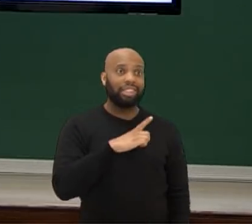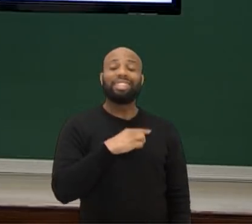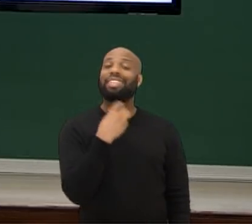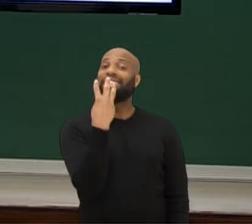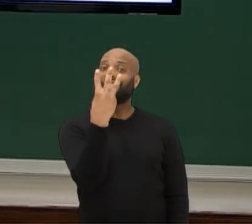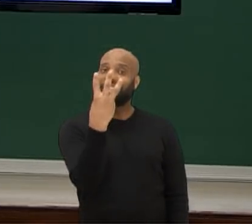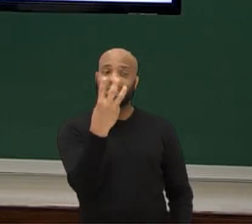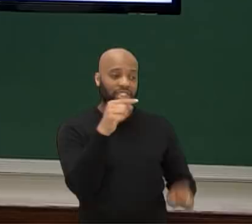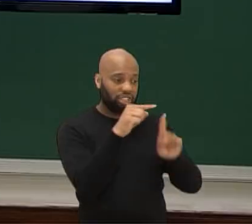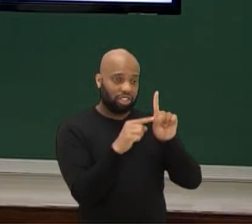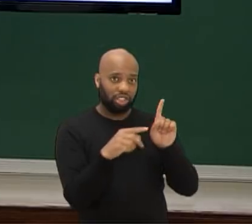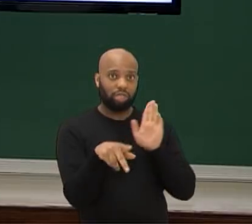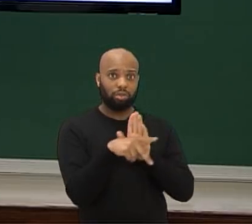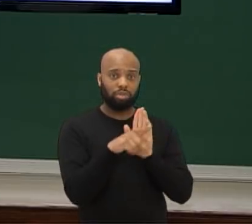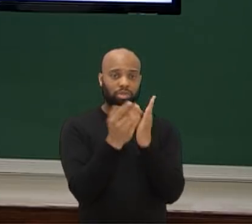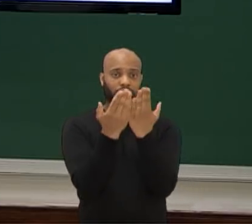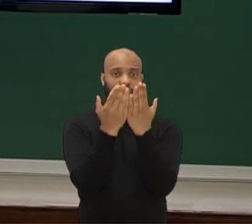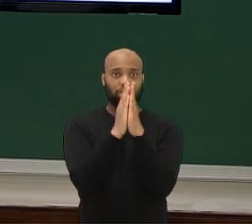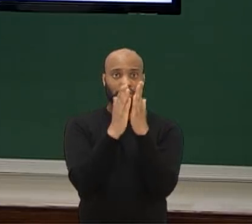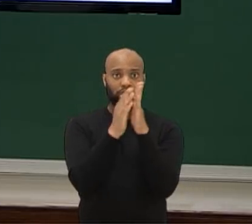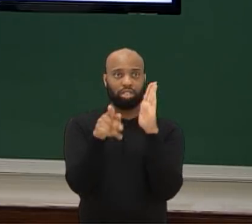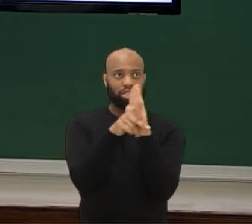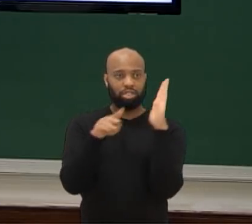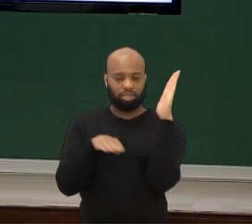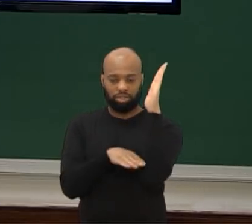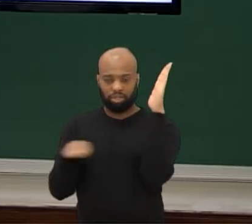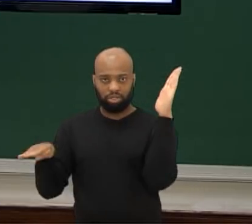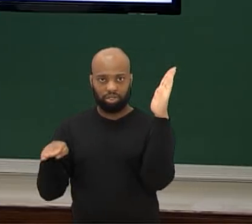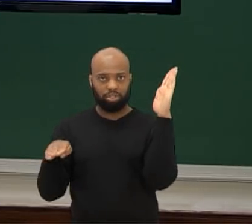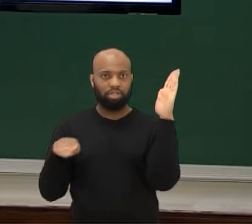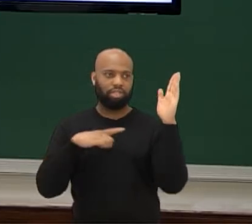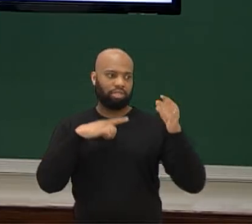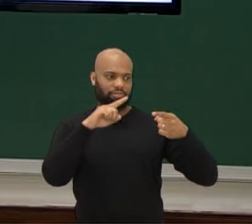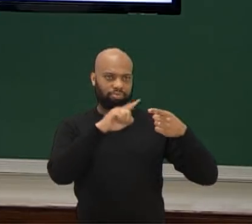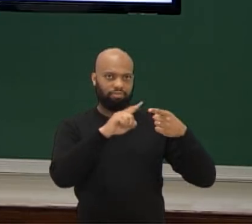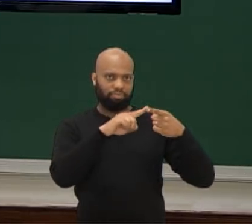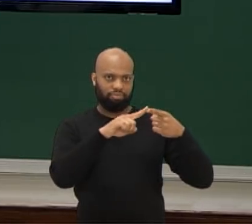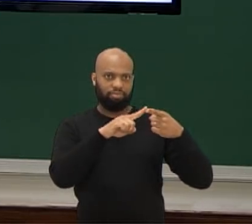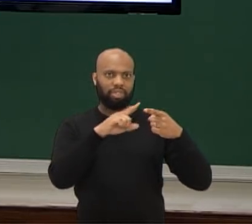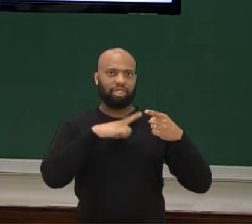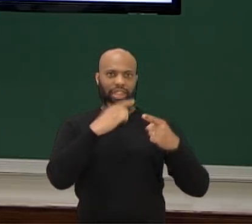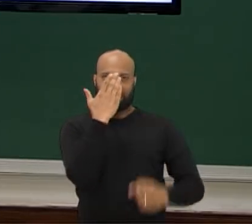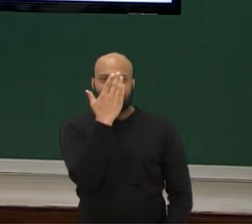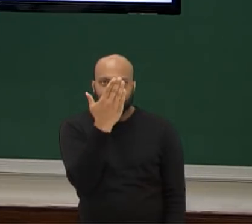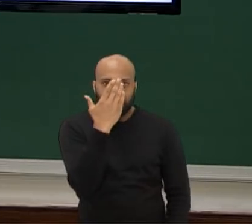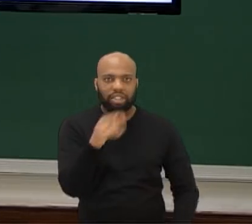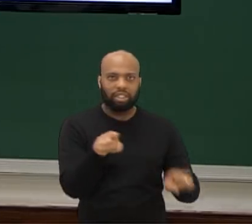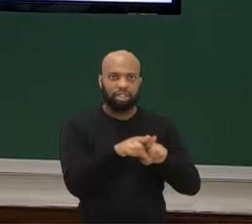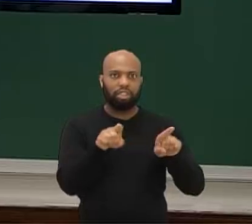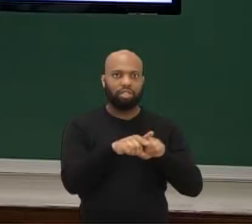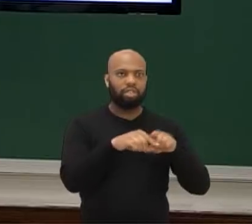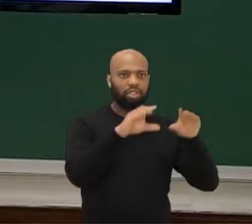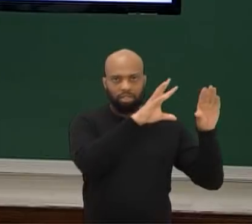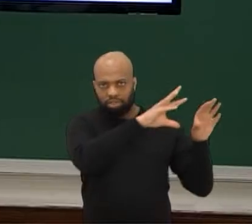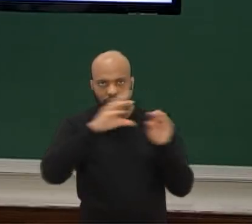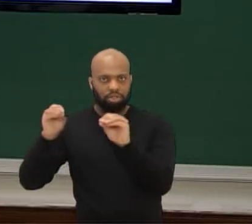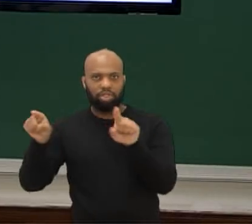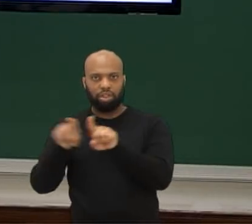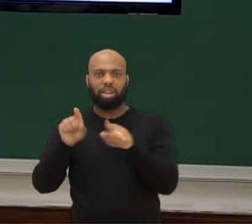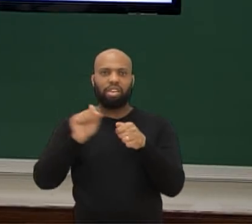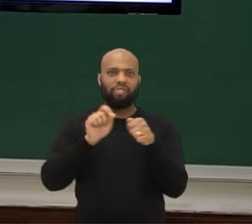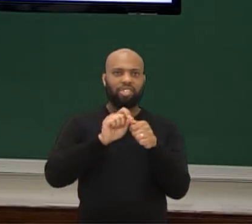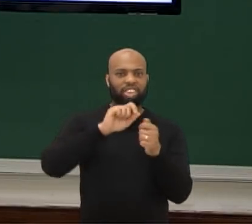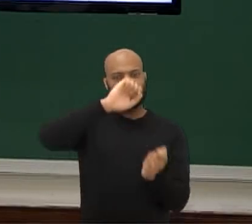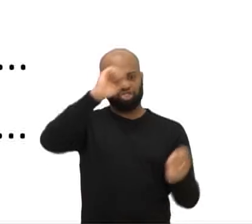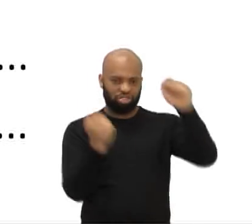3 tipos de simetria no plano: translação, reflexão e rotação, que a gente está trabalhando